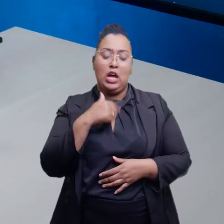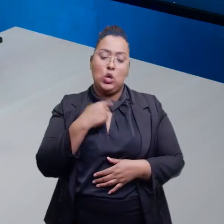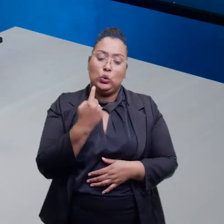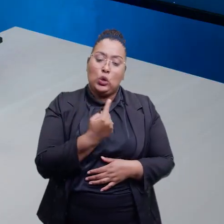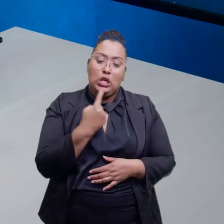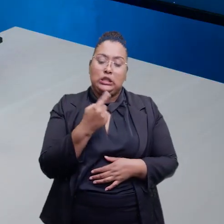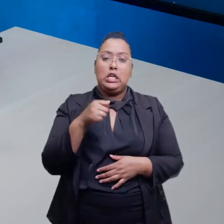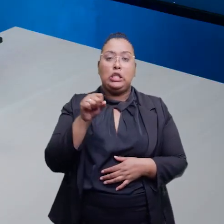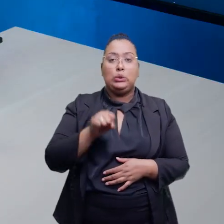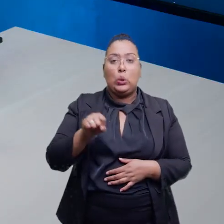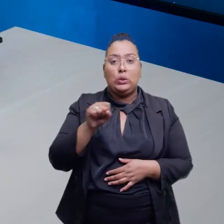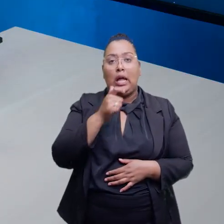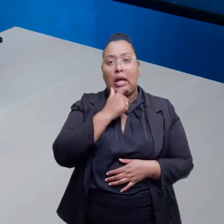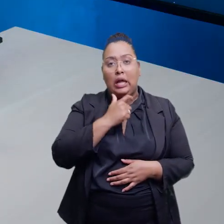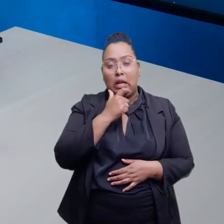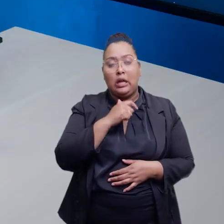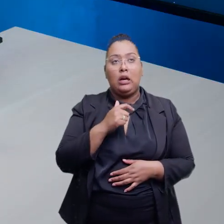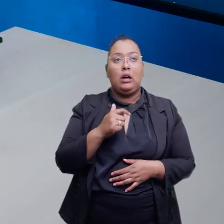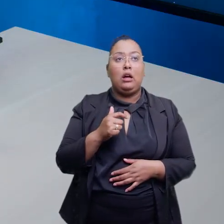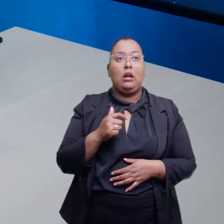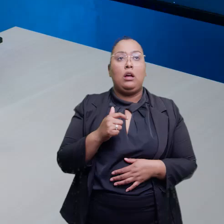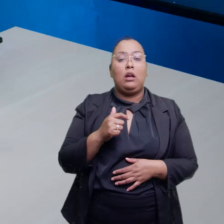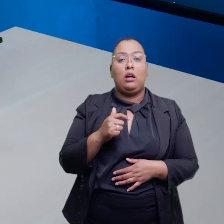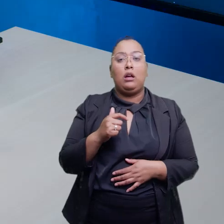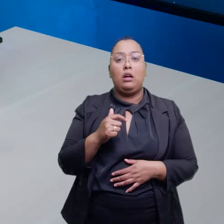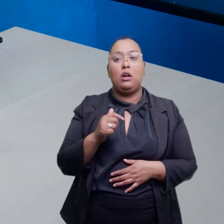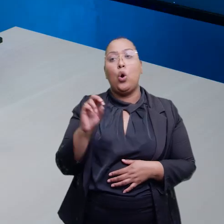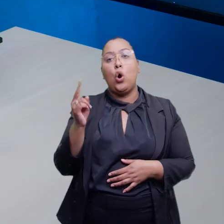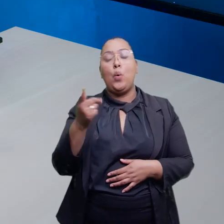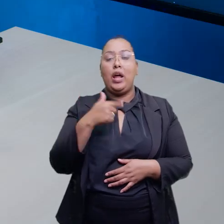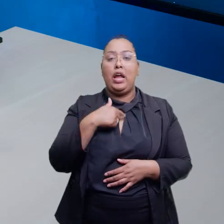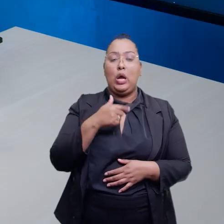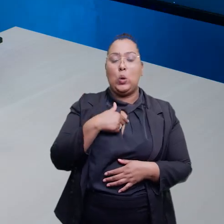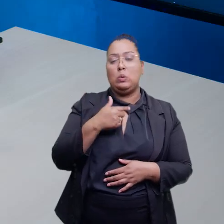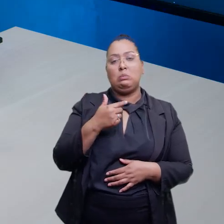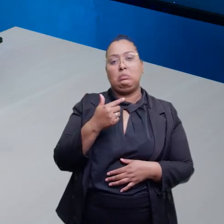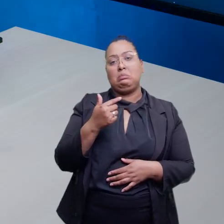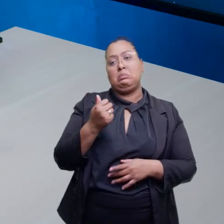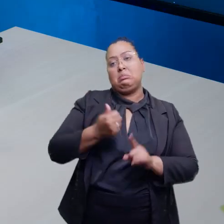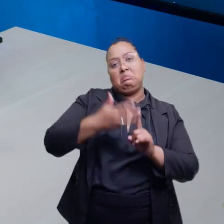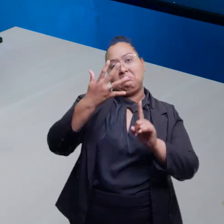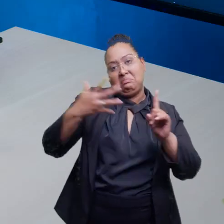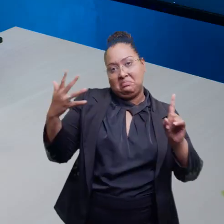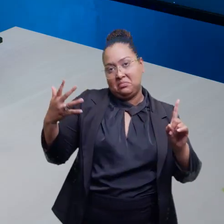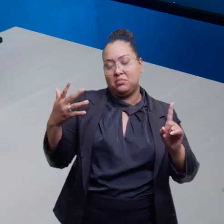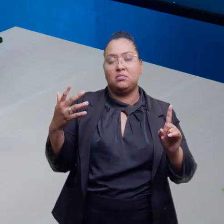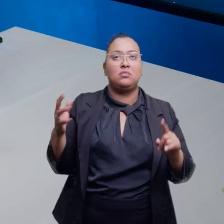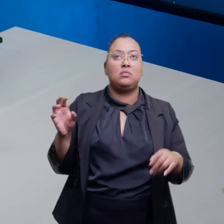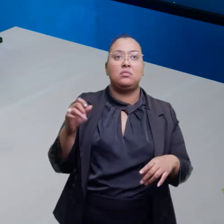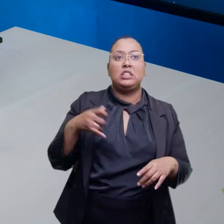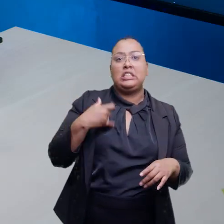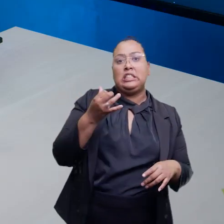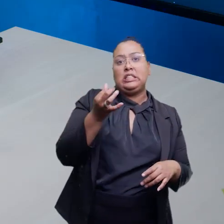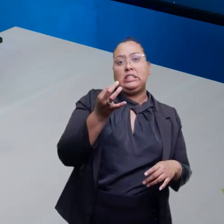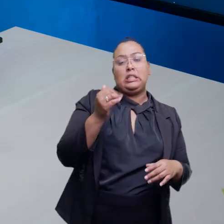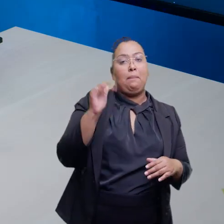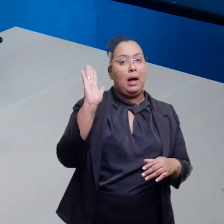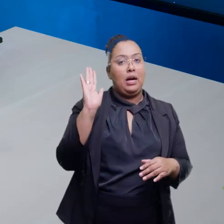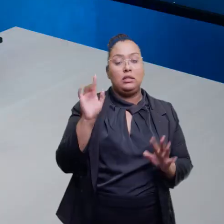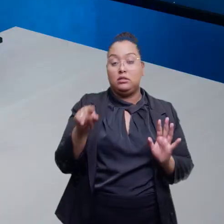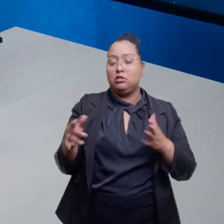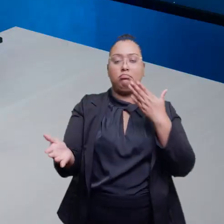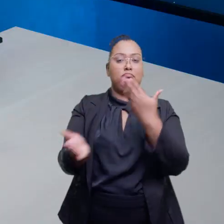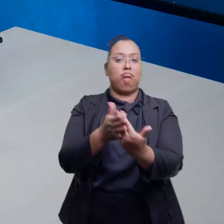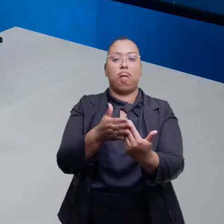sou sozinha, sou solteira, eu estou numa relação homoafetiva, eu tenho mais de 60 anos de idade,